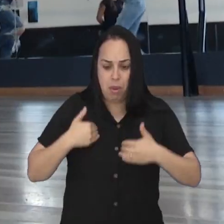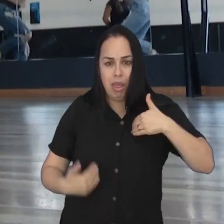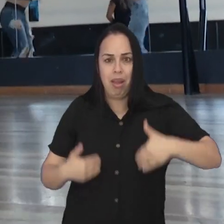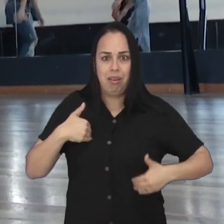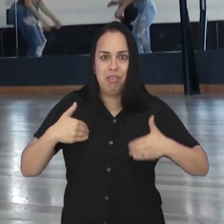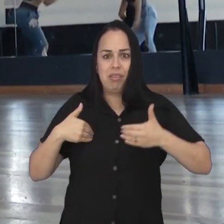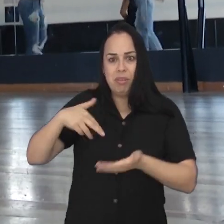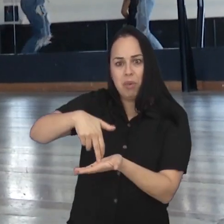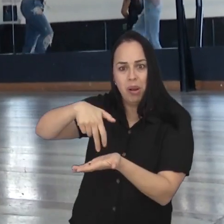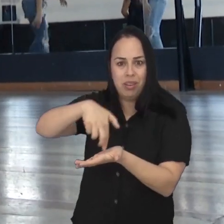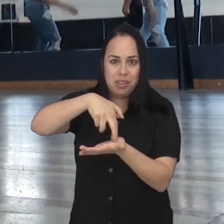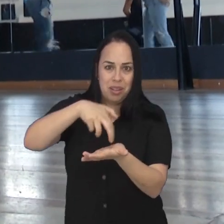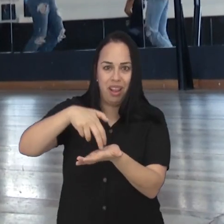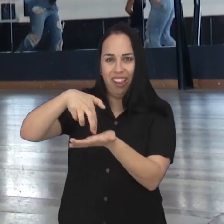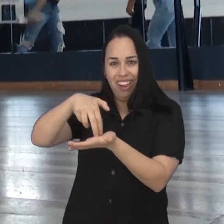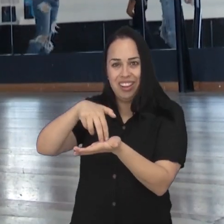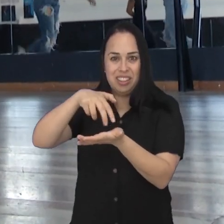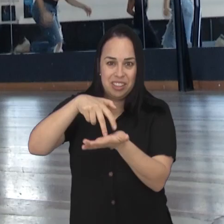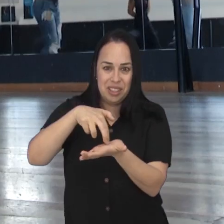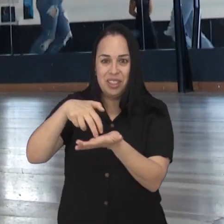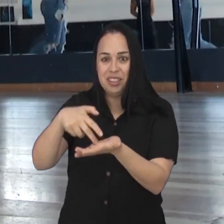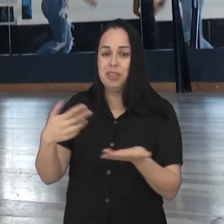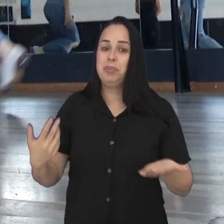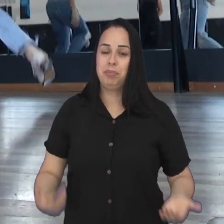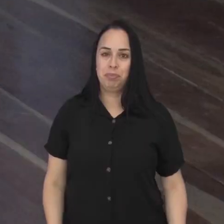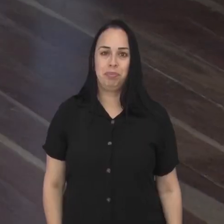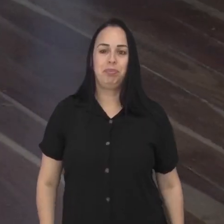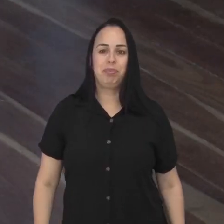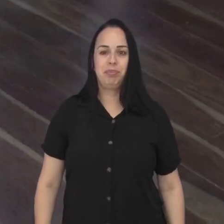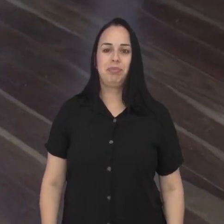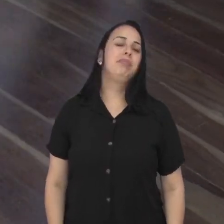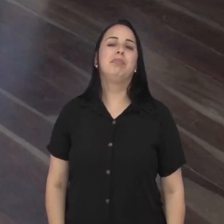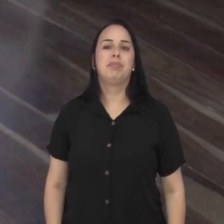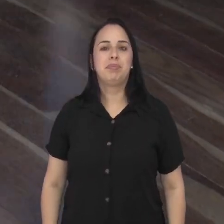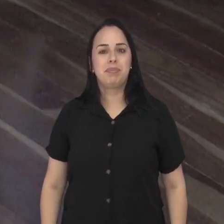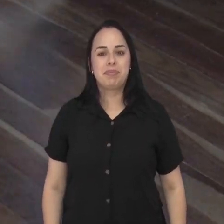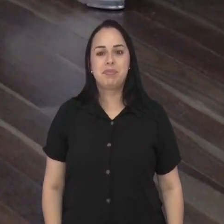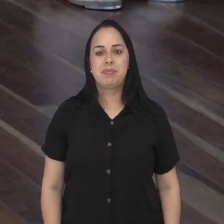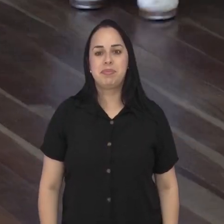corpo em uma coreografia com muita sonoridade.